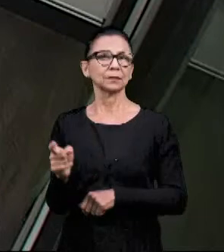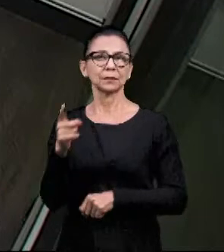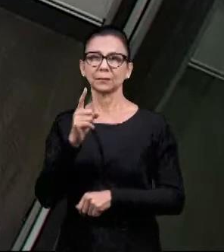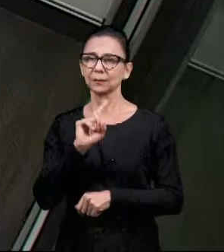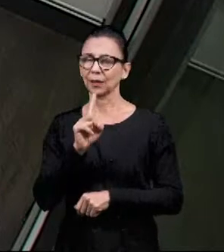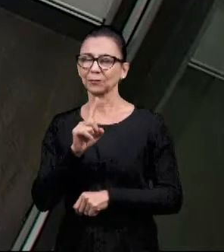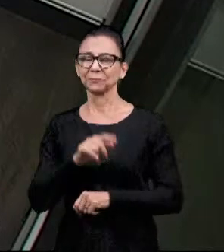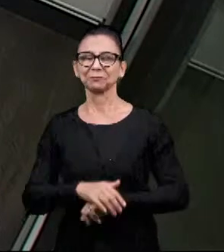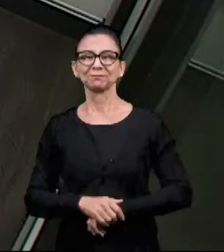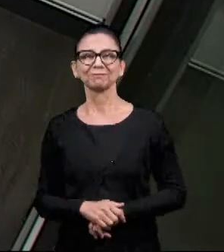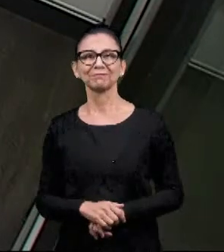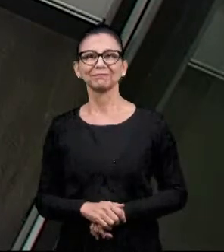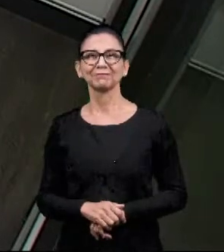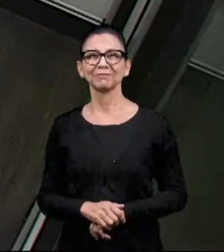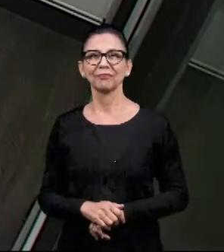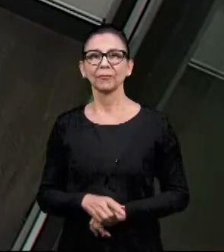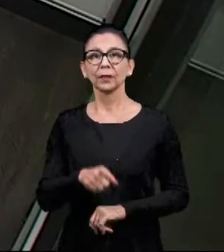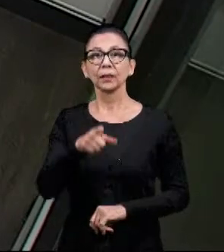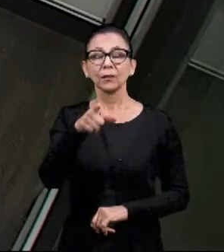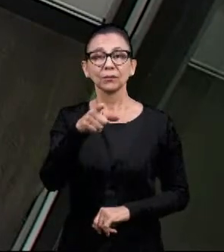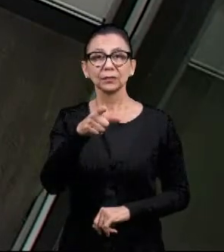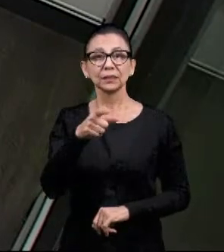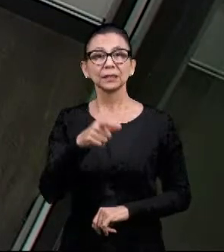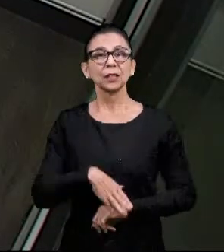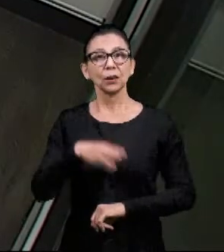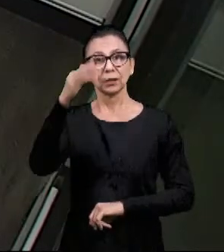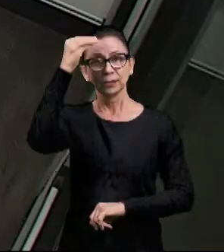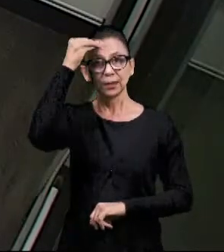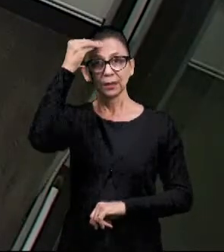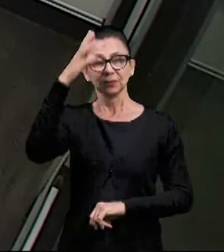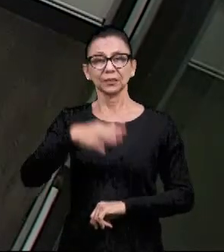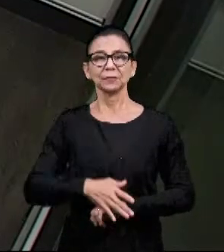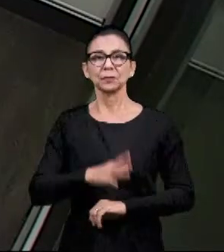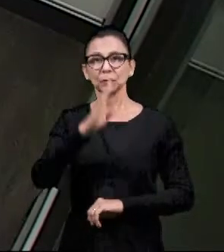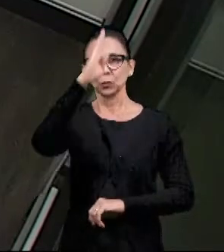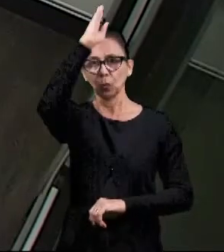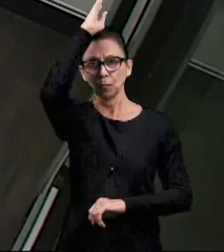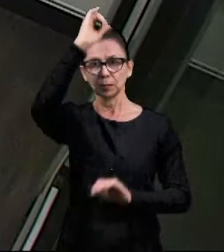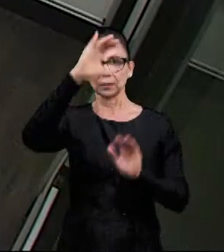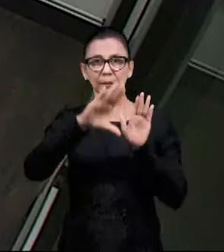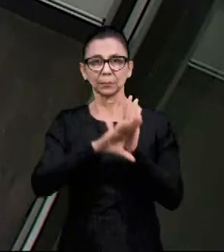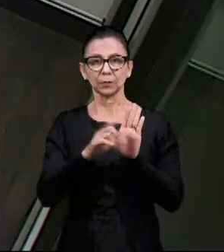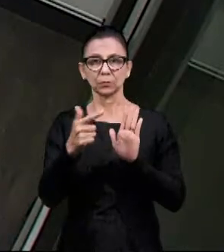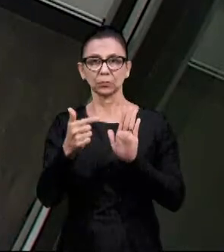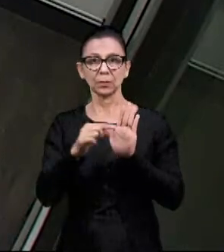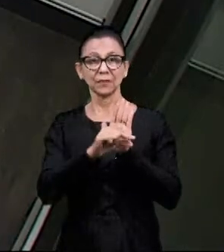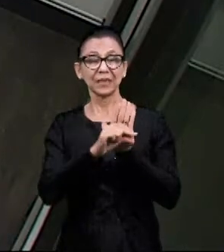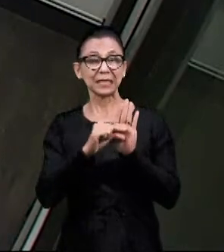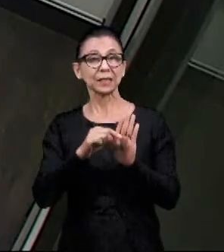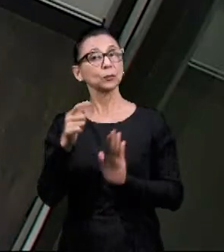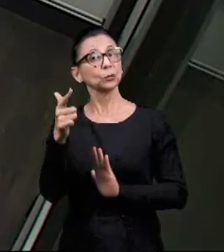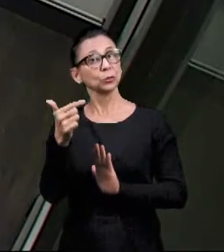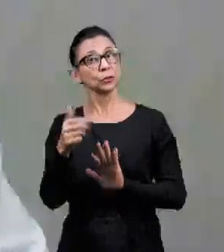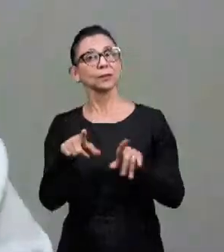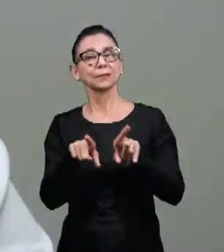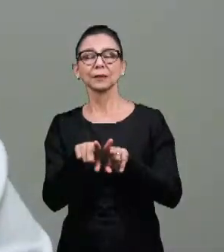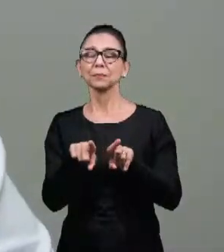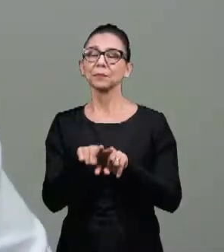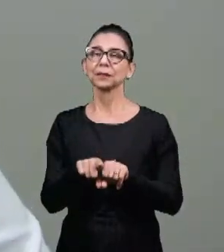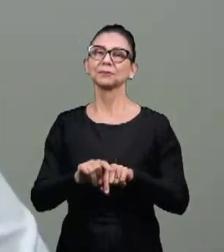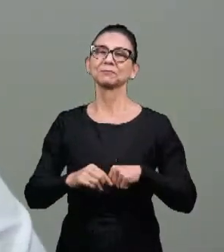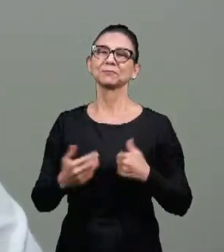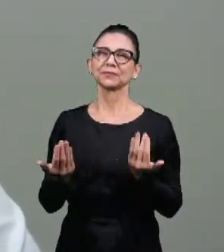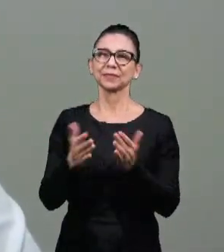você, meu irmão, minha irmã, anota aí, hein? Romanos 12, e você já deixa a Bíblia aberta para poder participar do culto